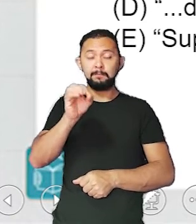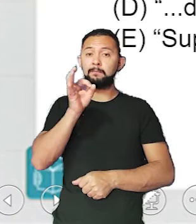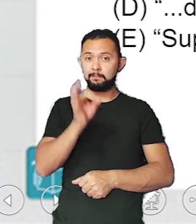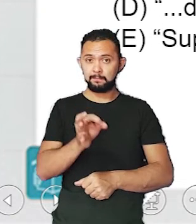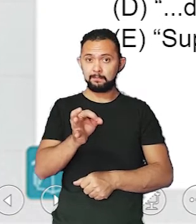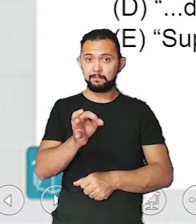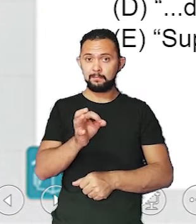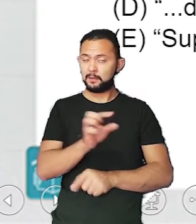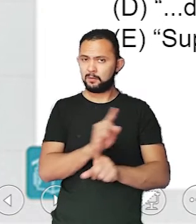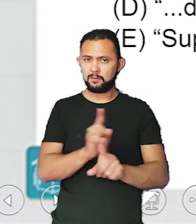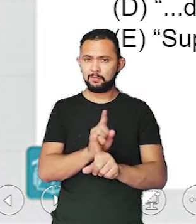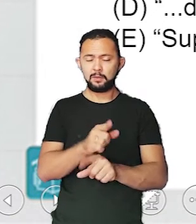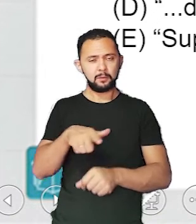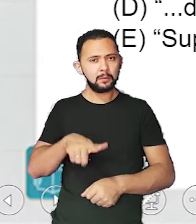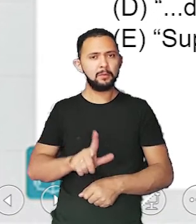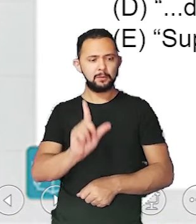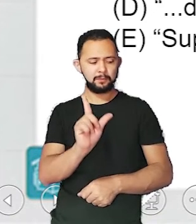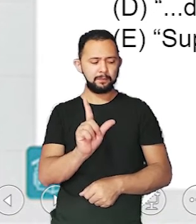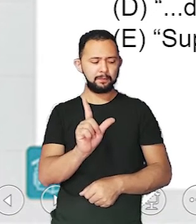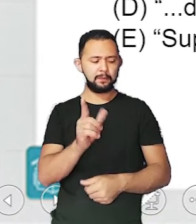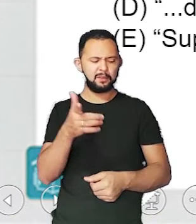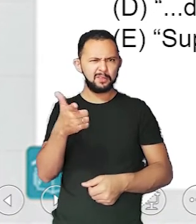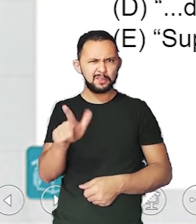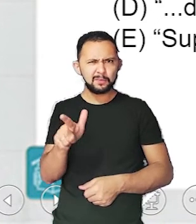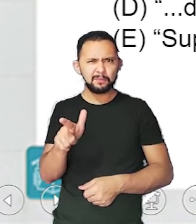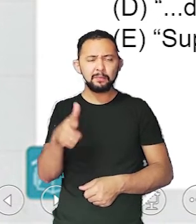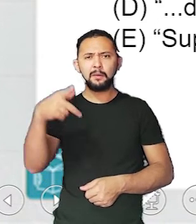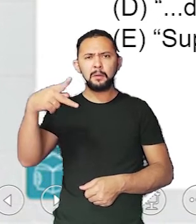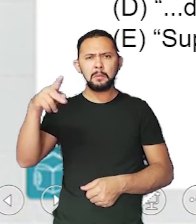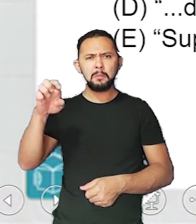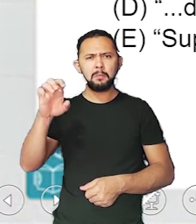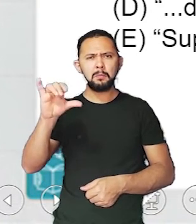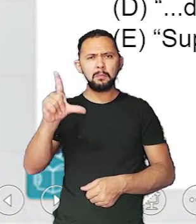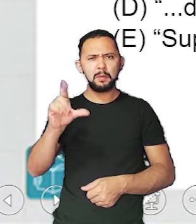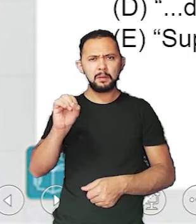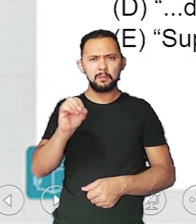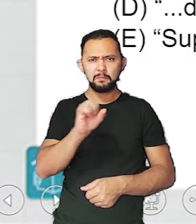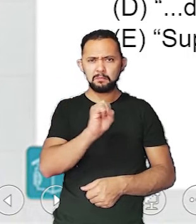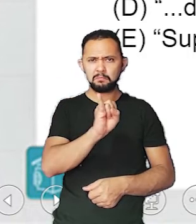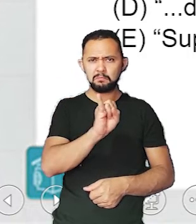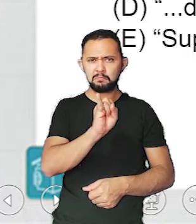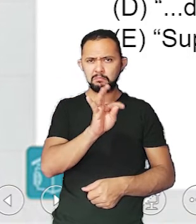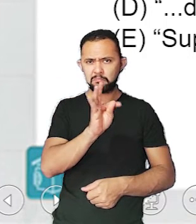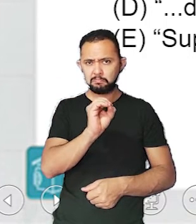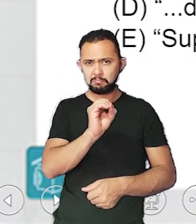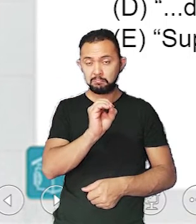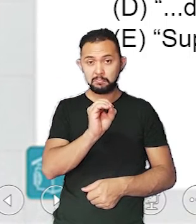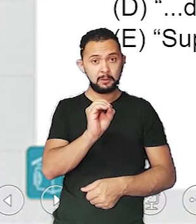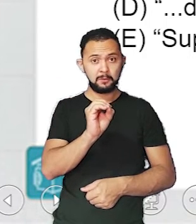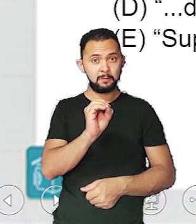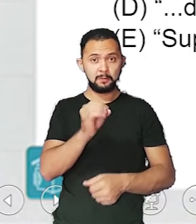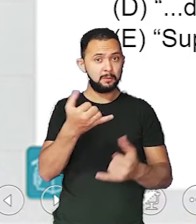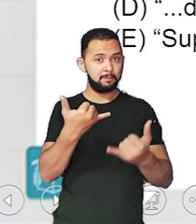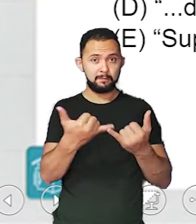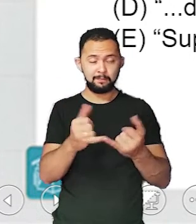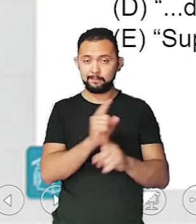continuar. Desapego pelo isto. Novamente. Então se essa aqui desse certo, era para essa também dar certo. Eu posso até dizer que as duas estão